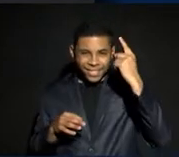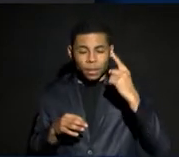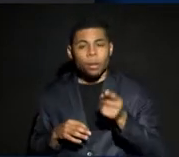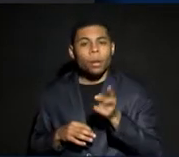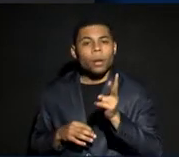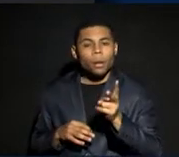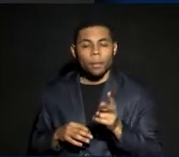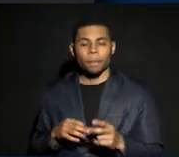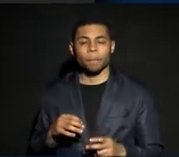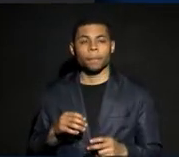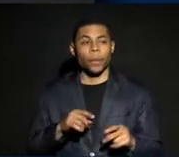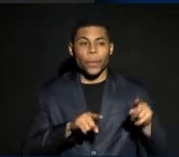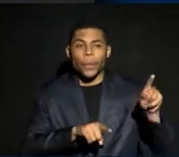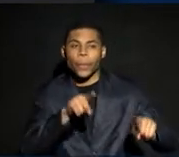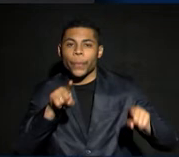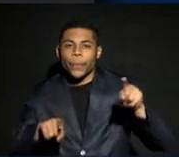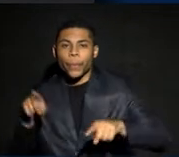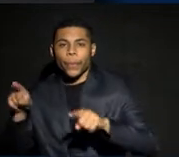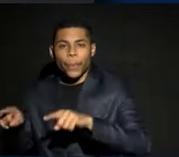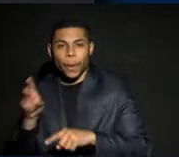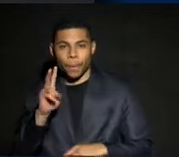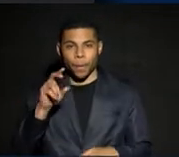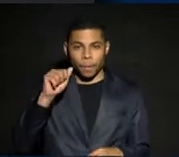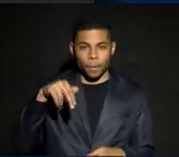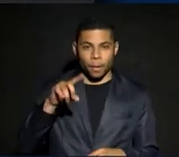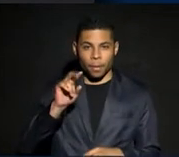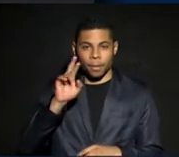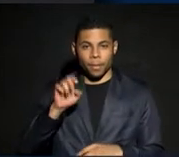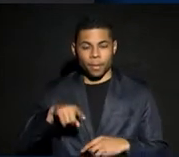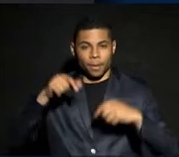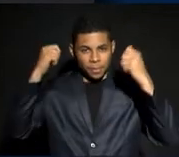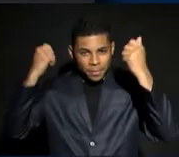essa questão da volatilidade, que o André fala com muita